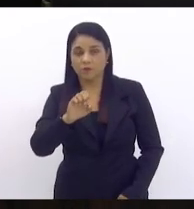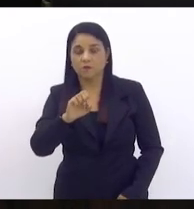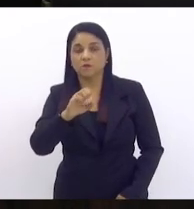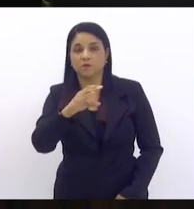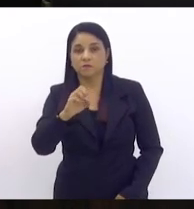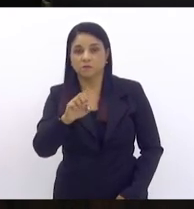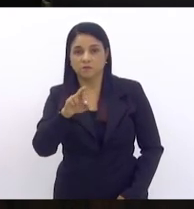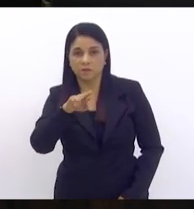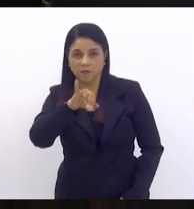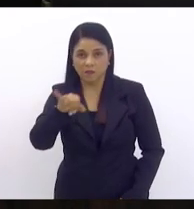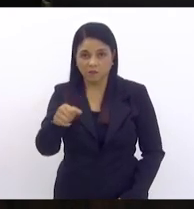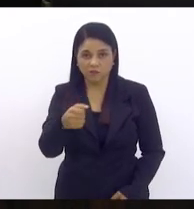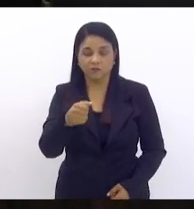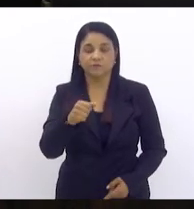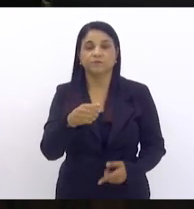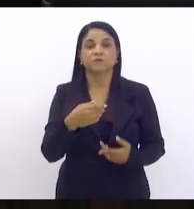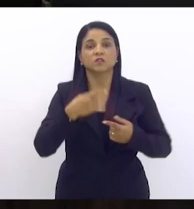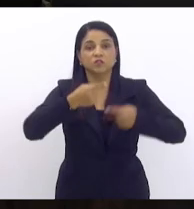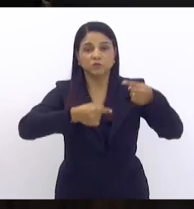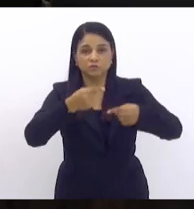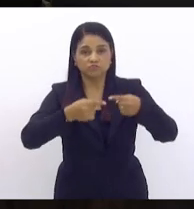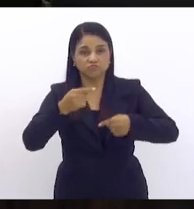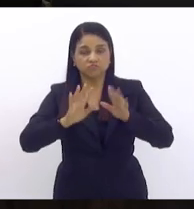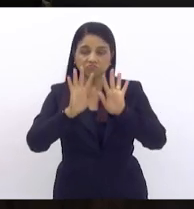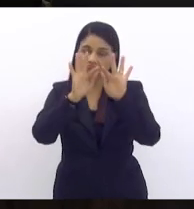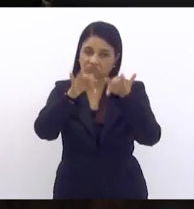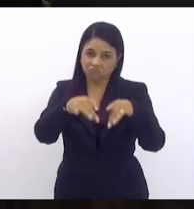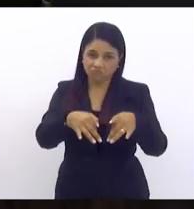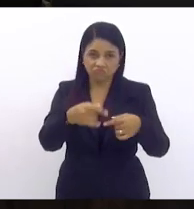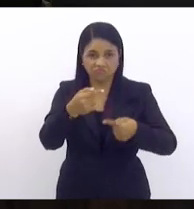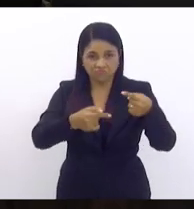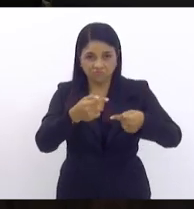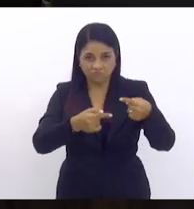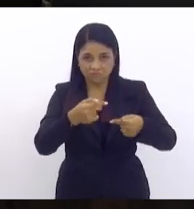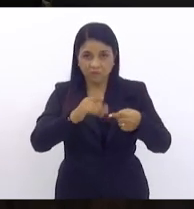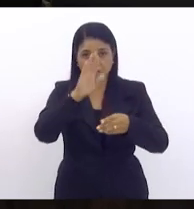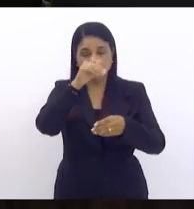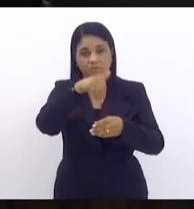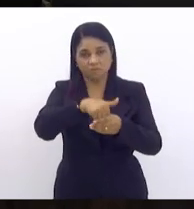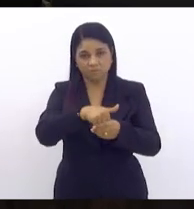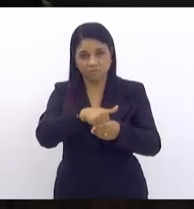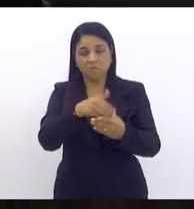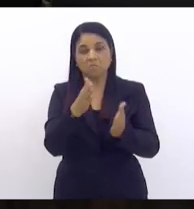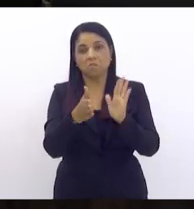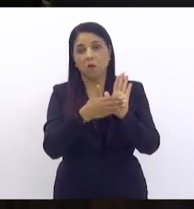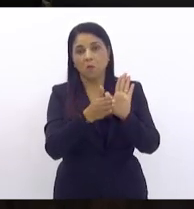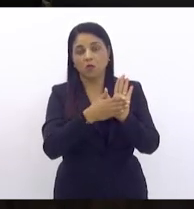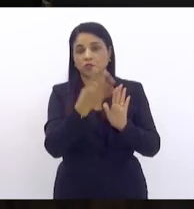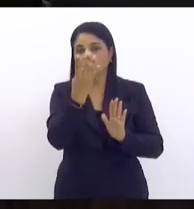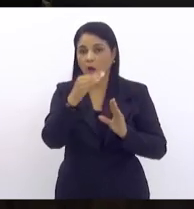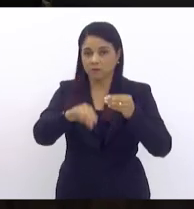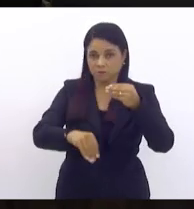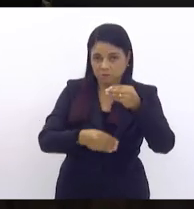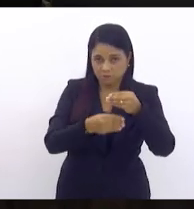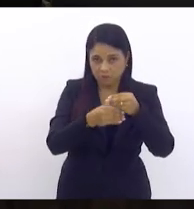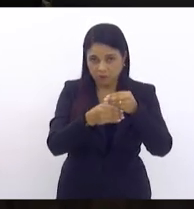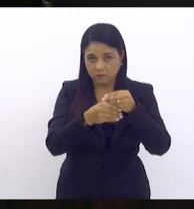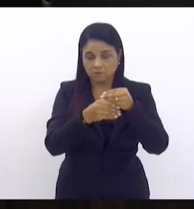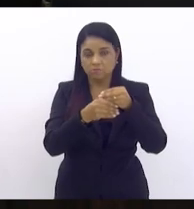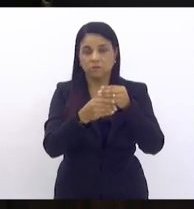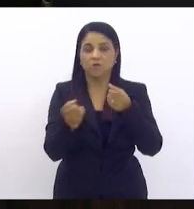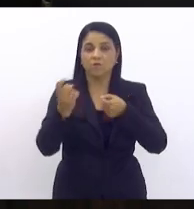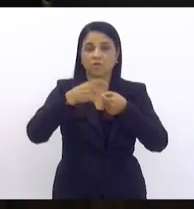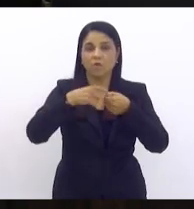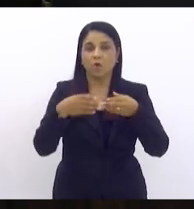outras providências. Em discussão, não havendo quem queira discutir, encerrada a discussão, a presente proposta recebeu 4 emendas e retorna